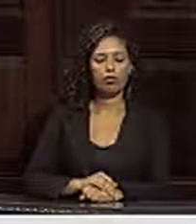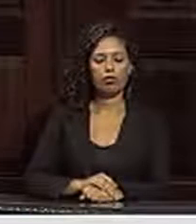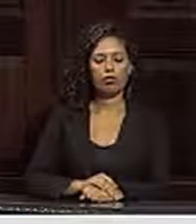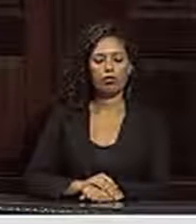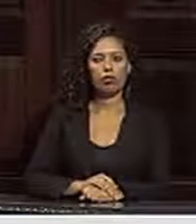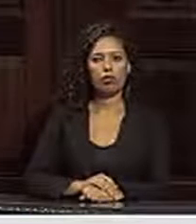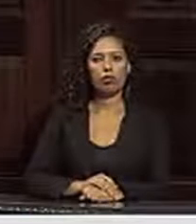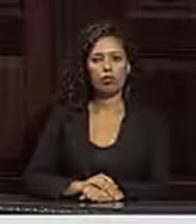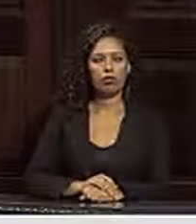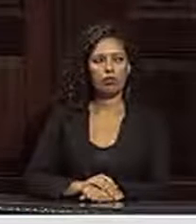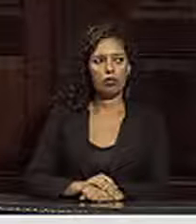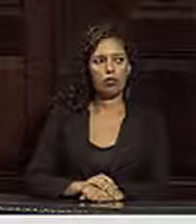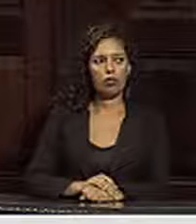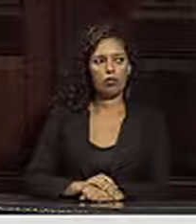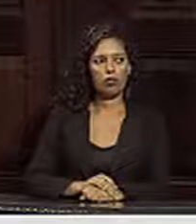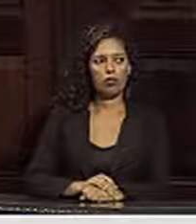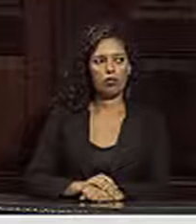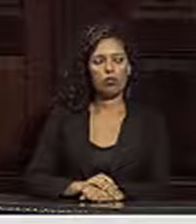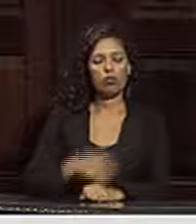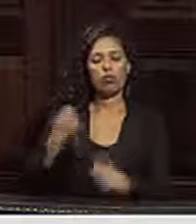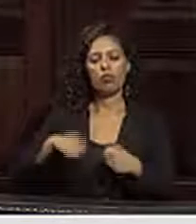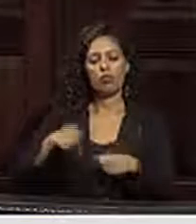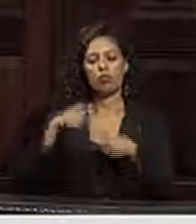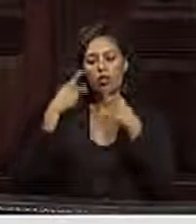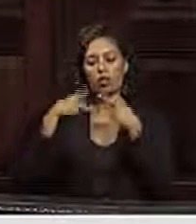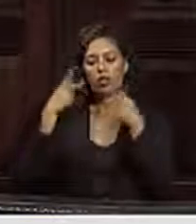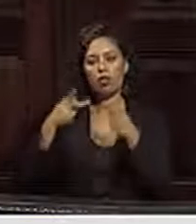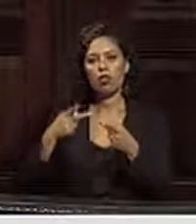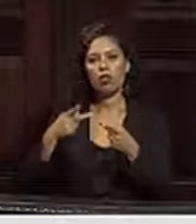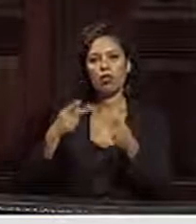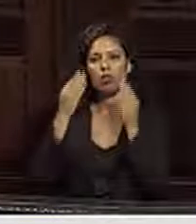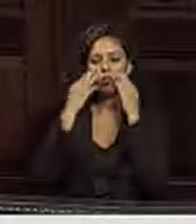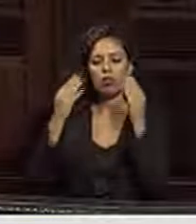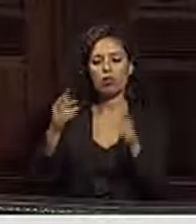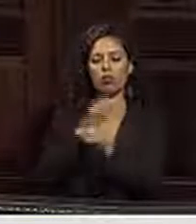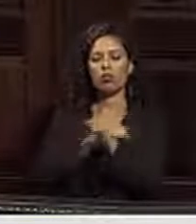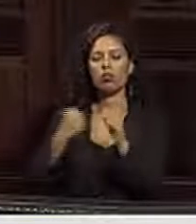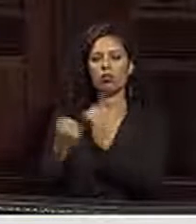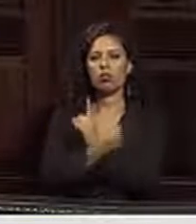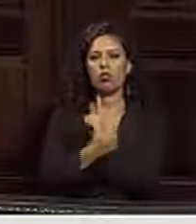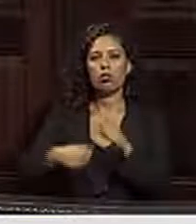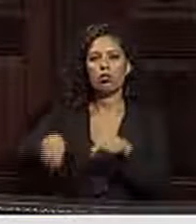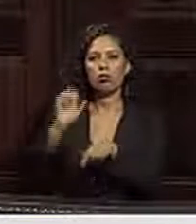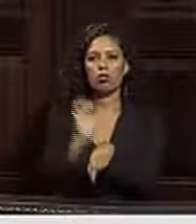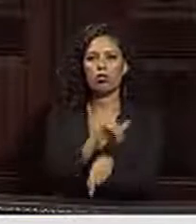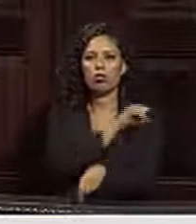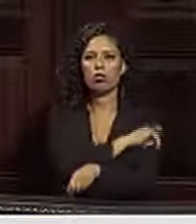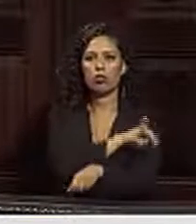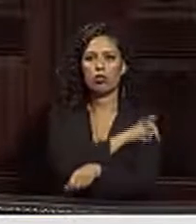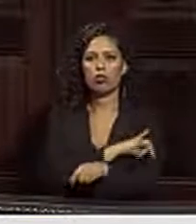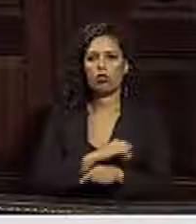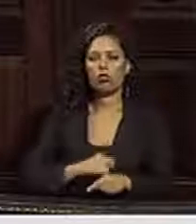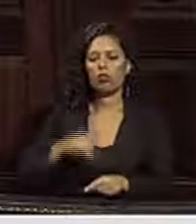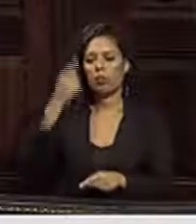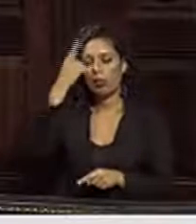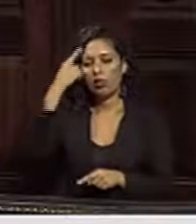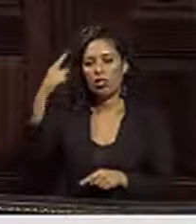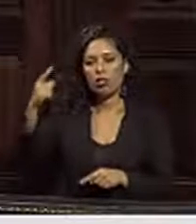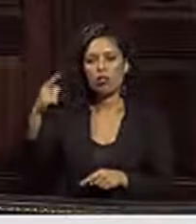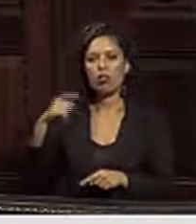expressar para a população fluminense o que ele está pensando dessa